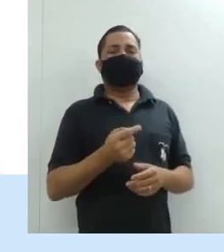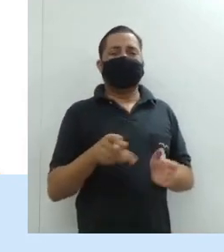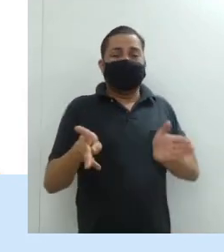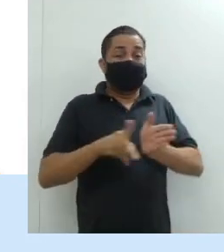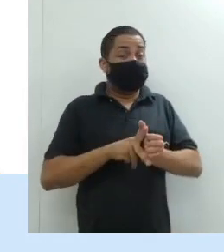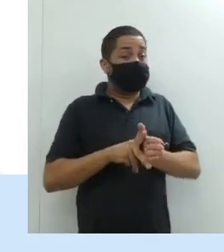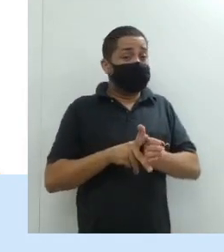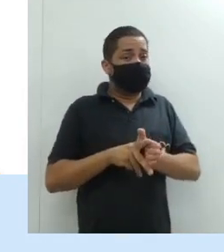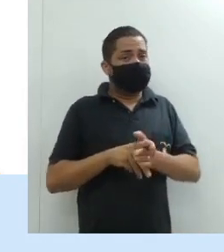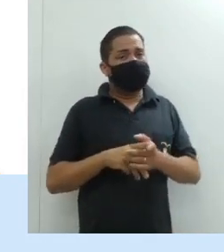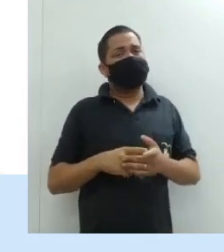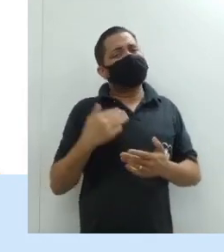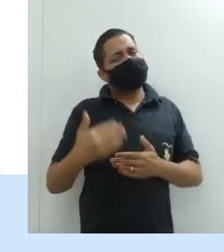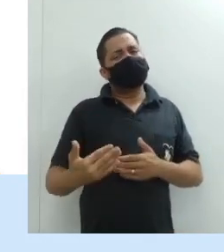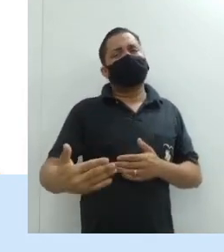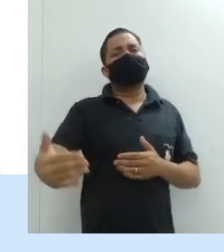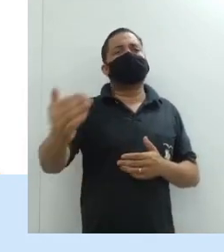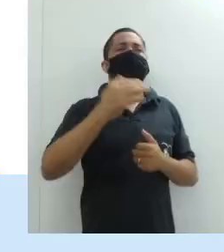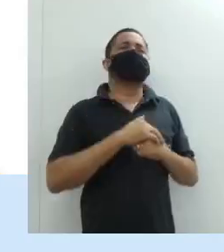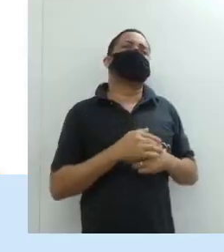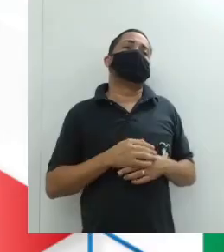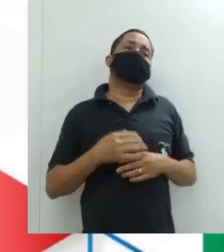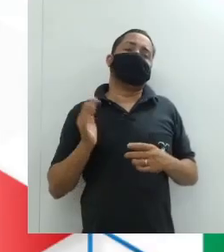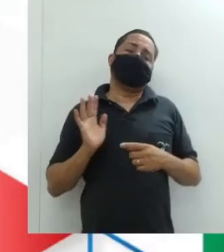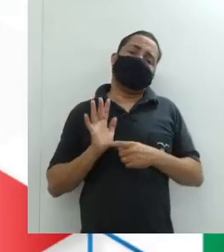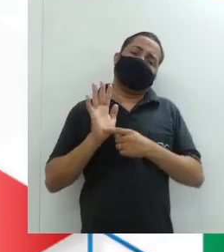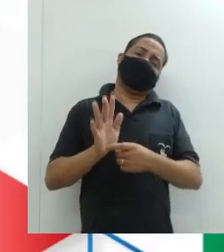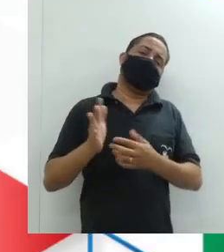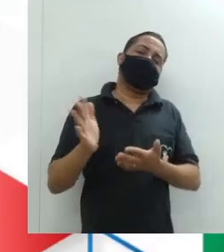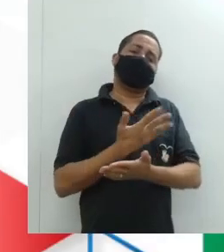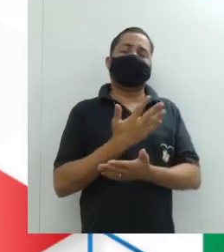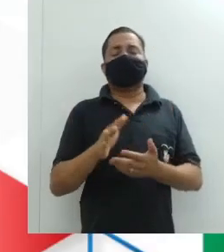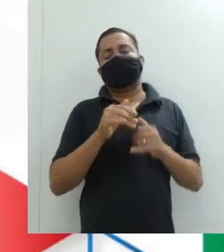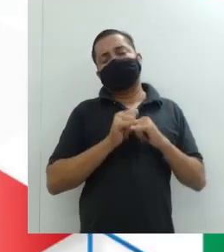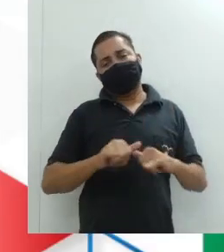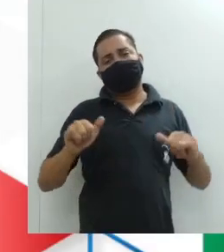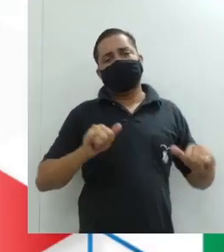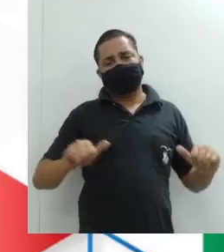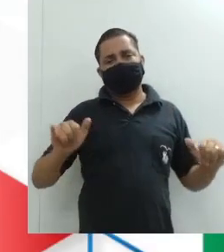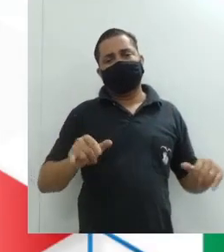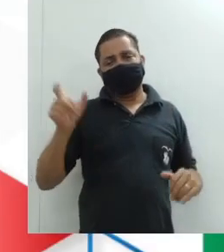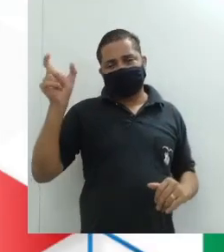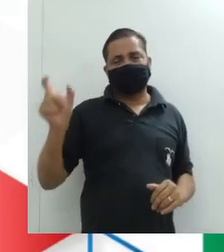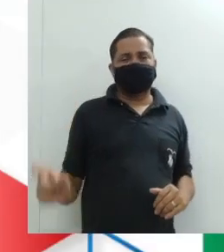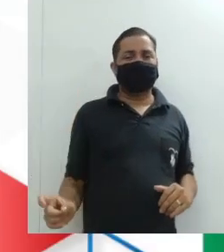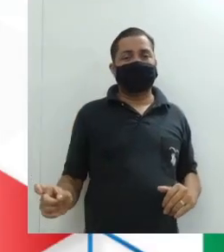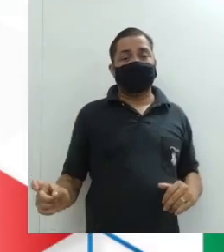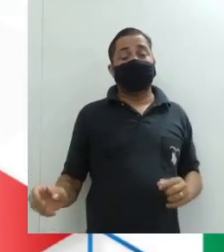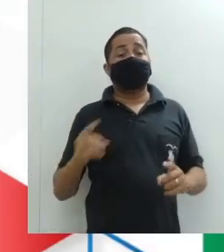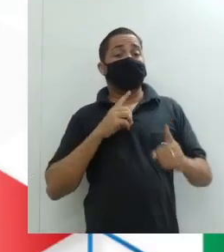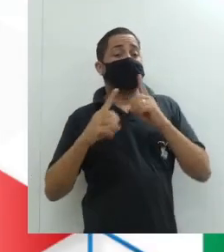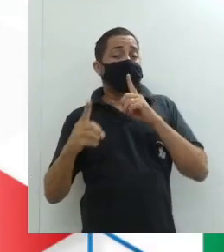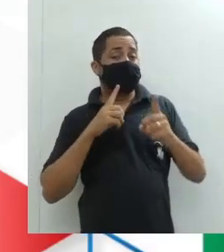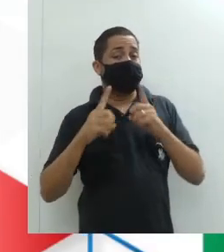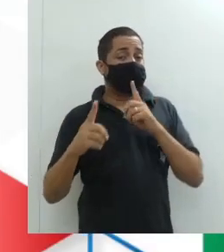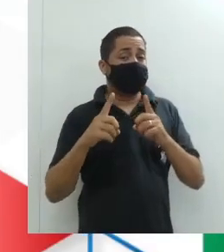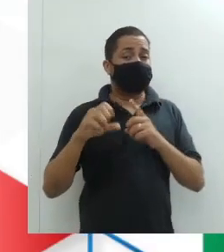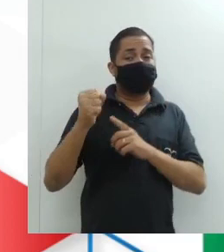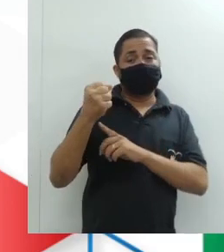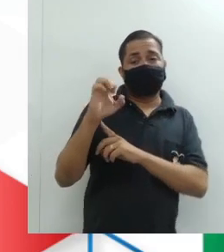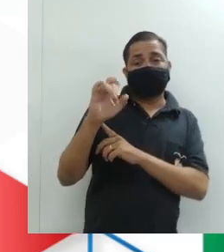mesmo? E vamos adiante. E trago ainda algumas informações sobre ele. Esses diálogos